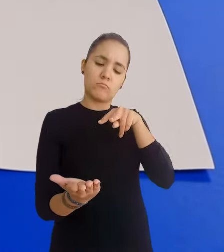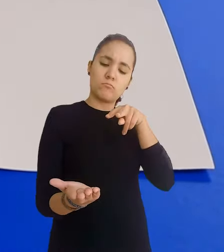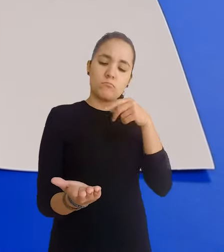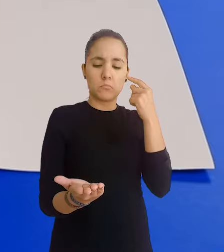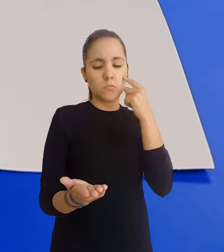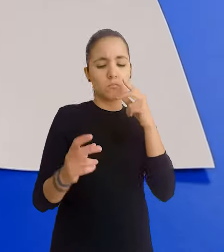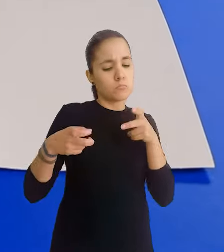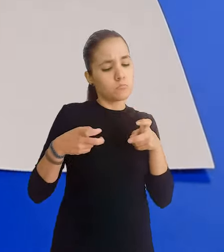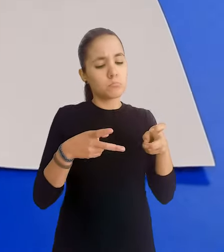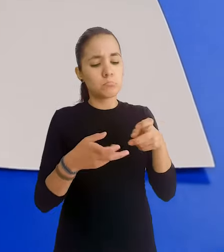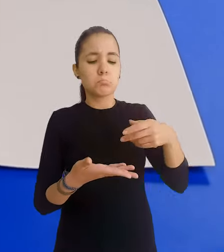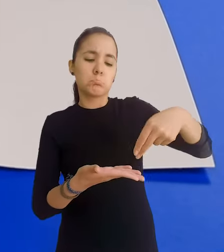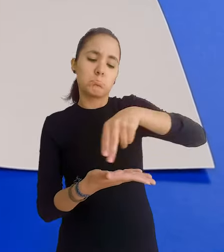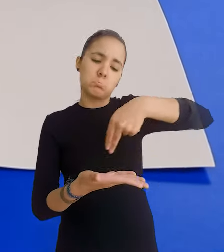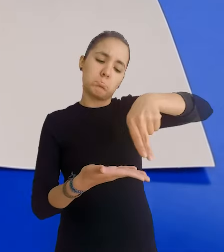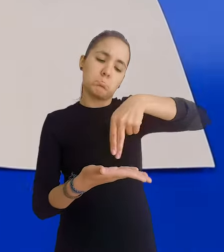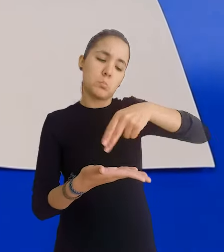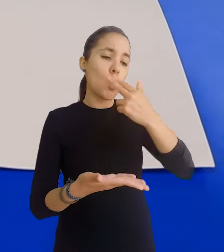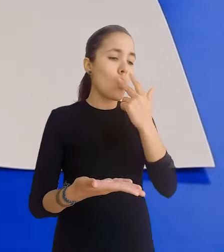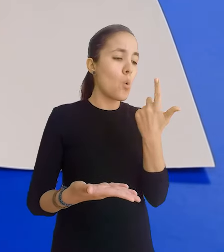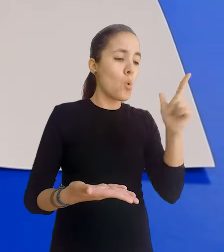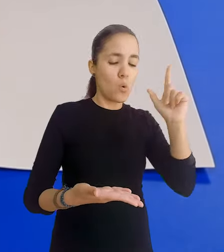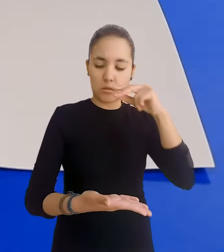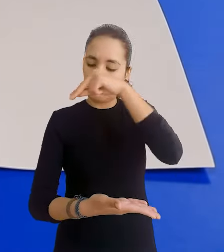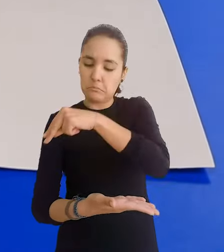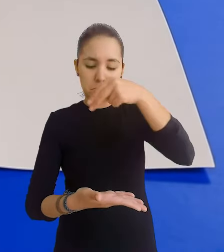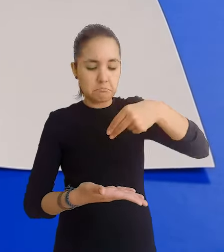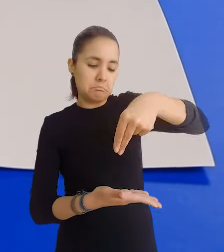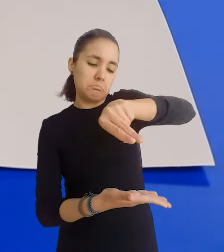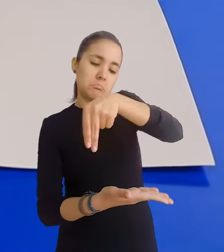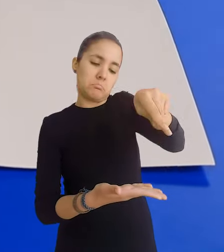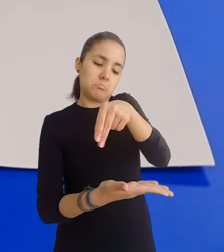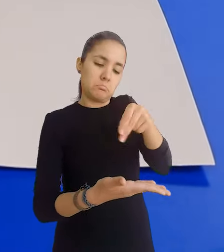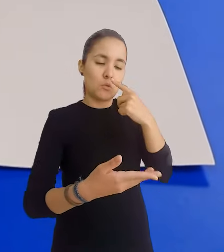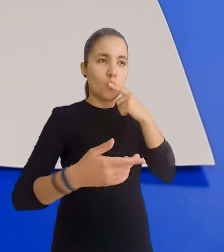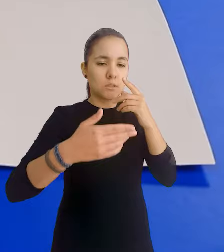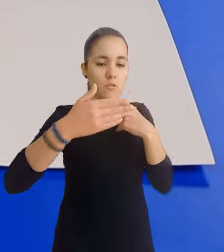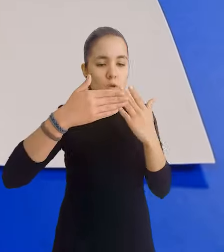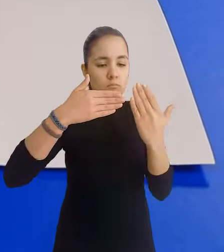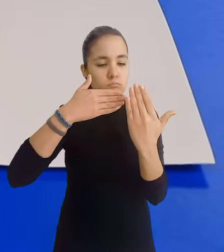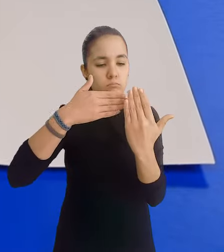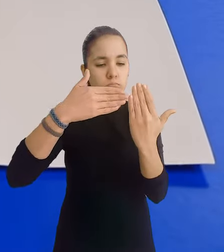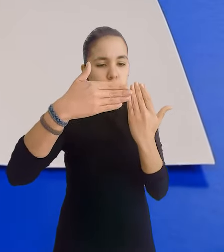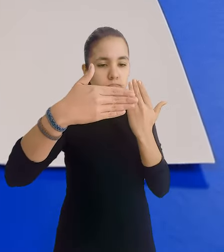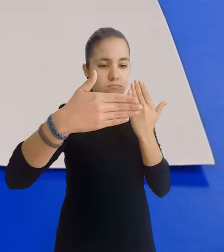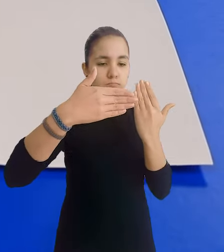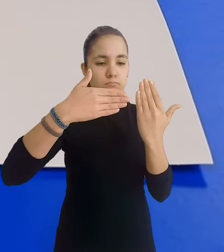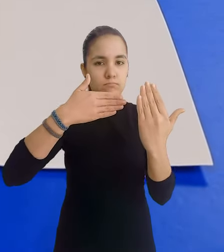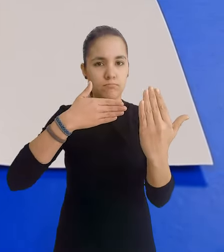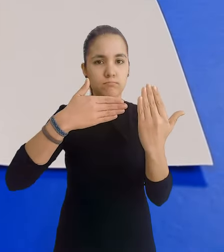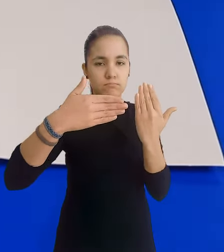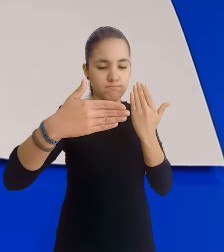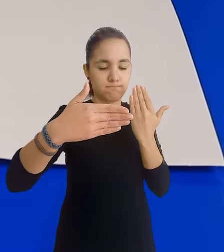e depois você vai entrando com outras cores, reforçando isso, essa cor e dando profundidade. Então depois desse laranja, eu vou